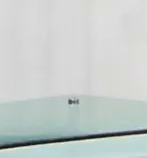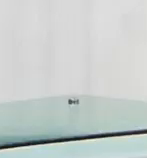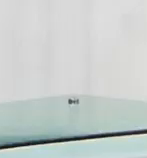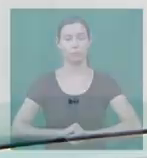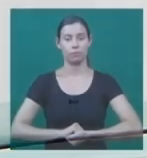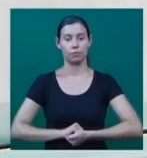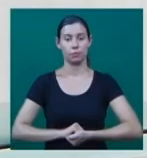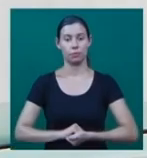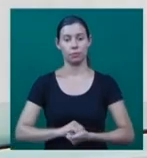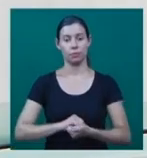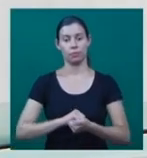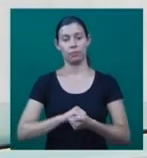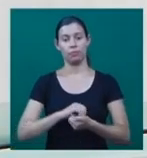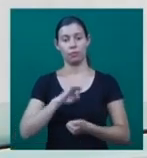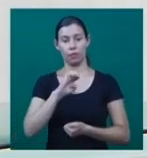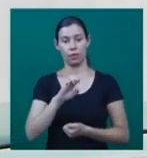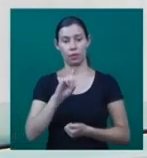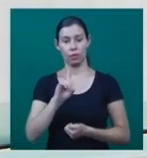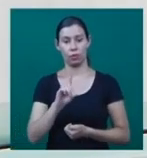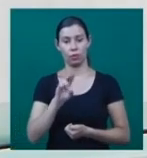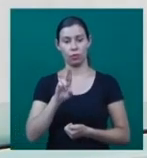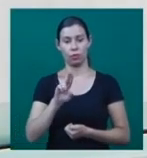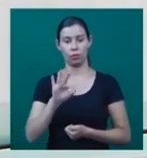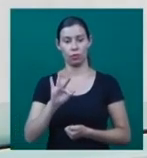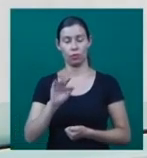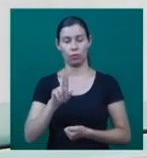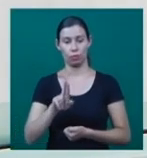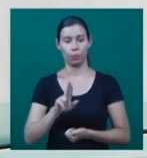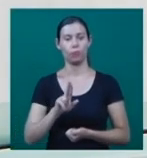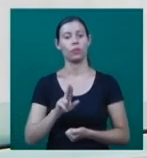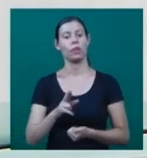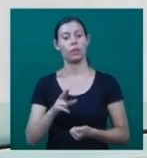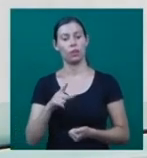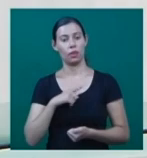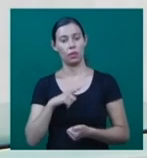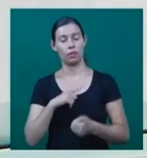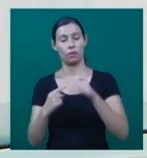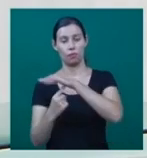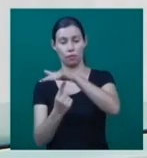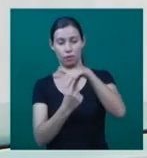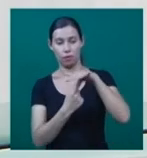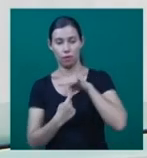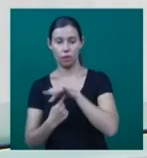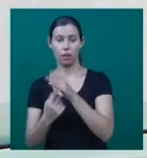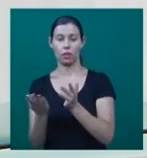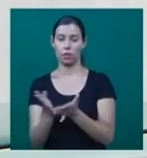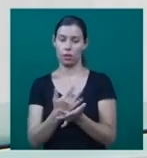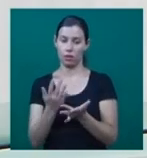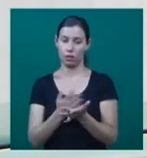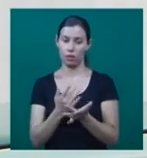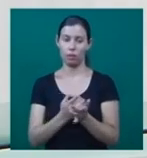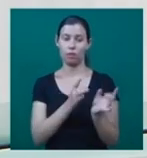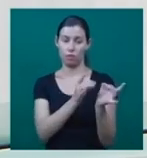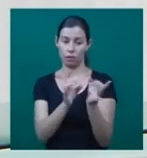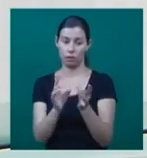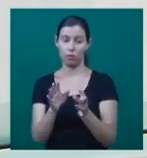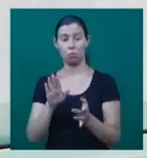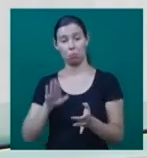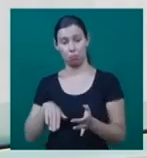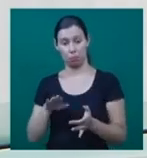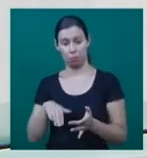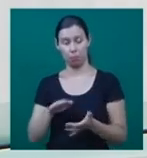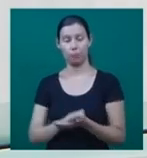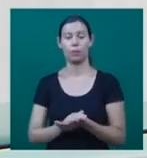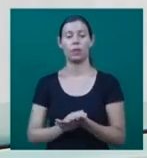A Edufo, editora da Universidade Federal de Uberlândia, está realizando uma feira de livros, com preços populares e com muitas